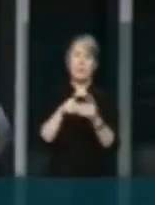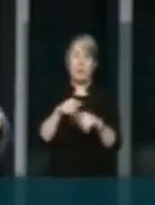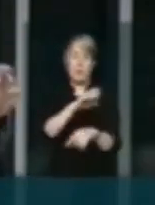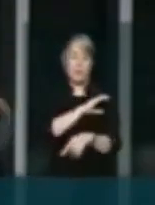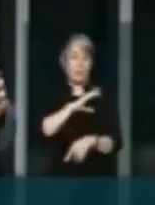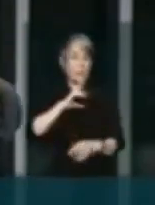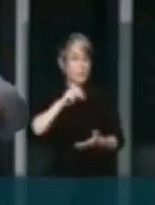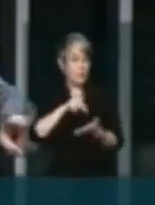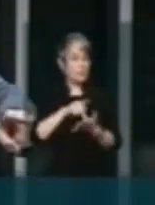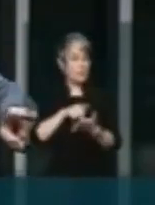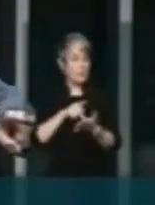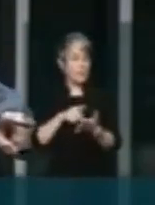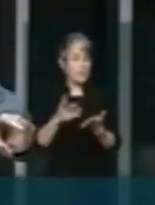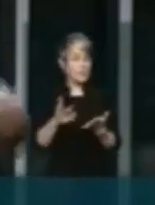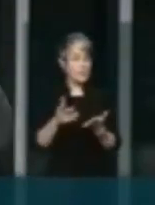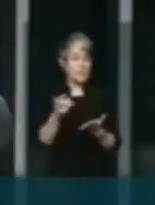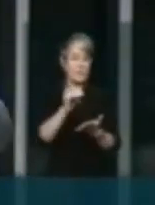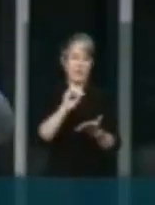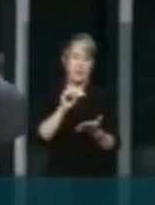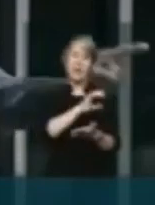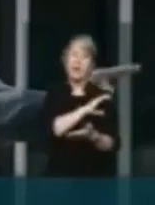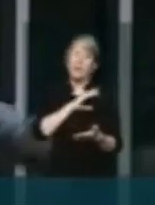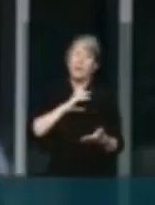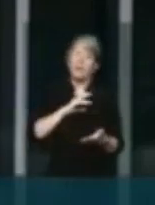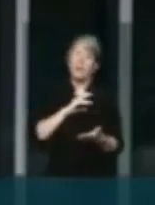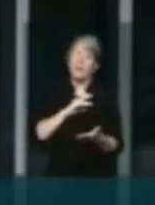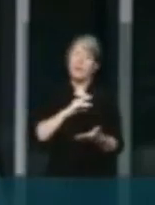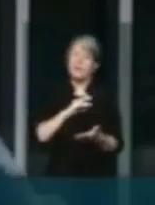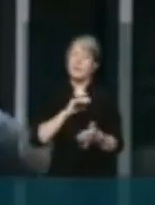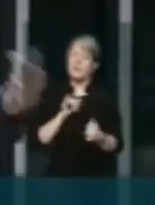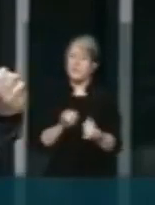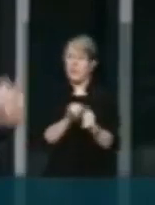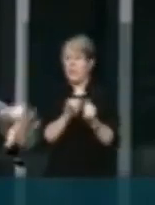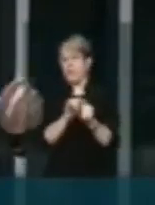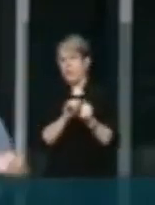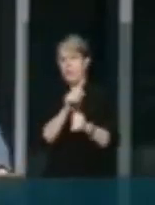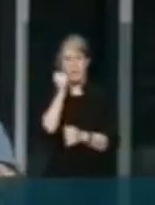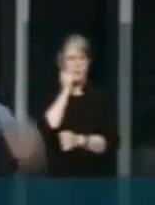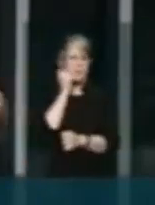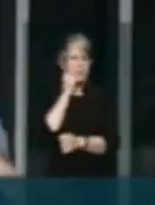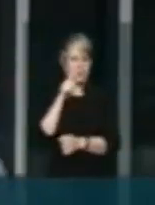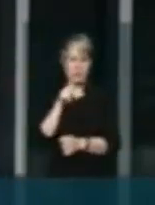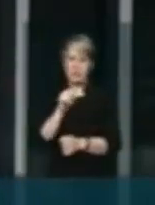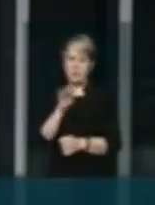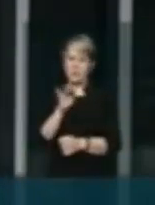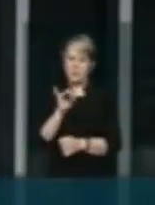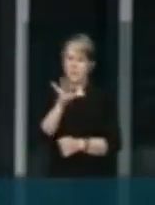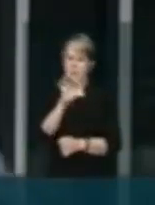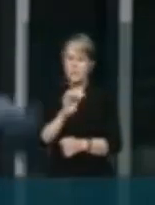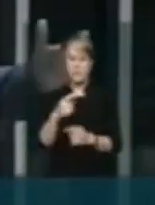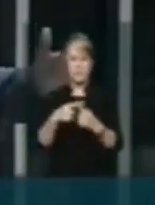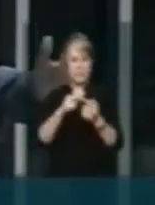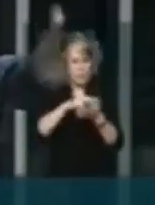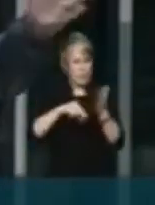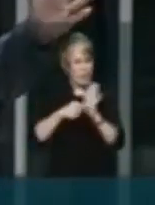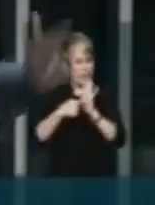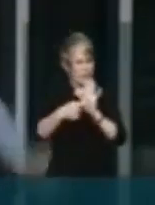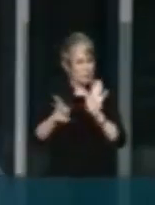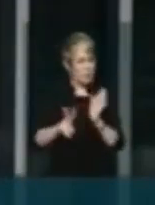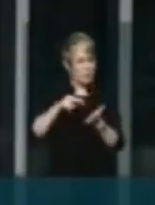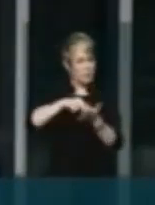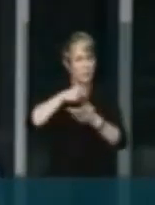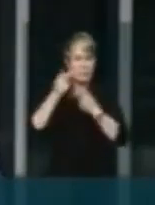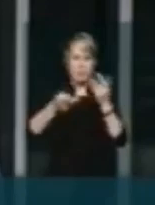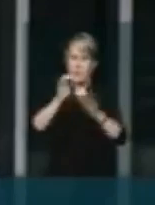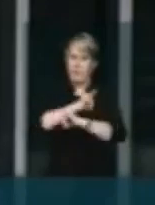da Verdade, que é a Comissão de Patifes, que os 7 vão ser indicados pela Dilma. Mas essas histórias todas vão ser relatadas nessa tribuna aqui. Muito obrigado e salve